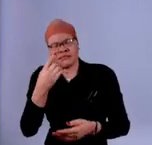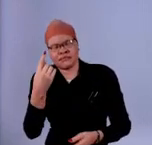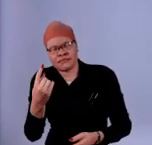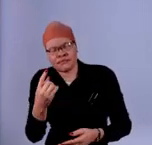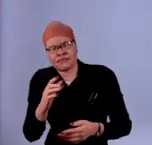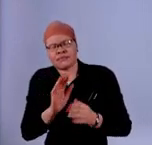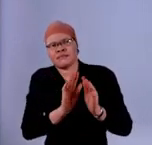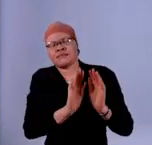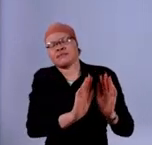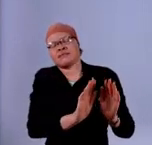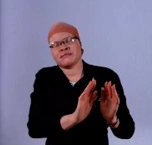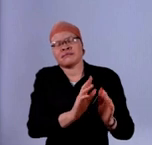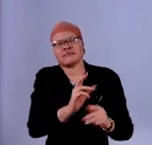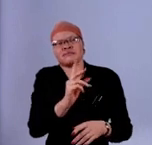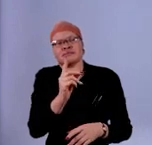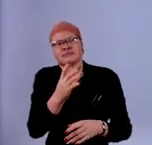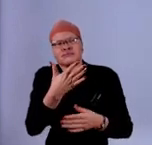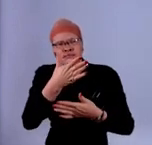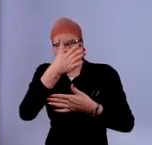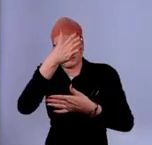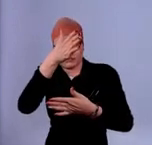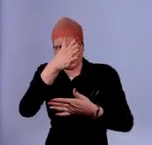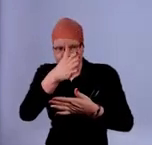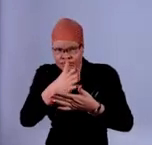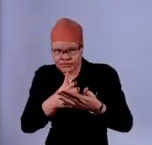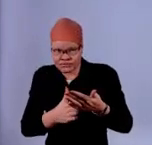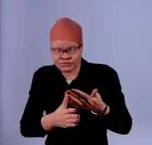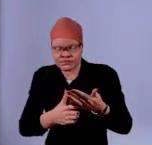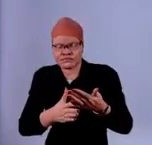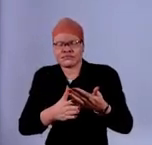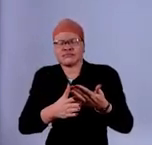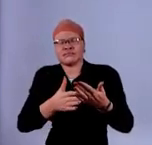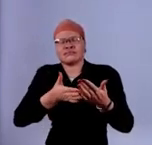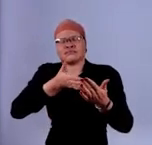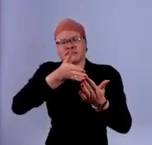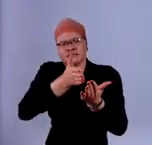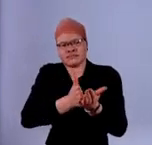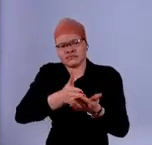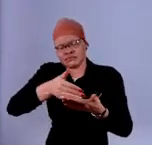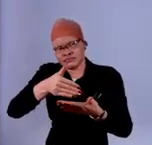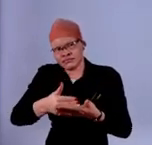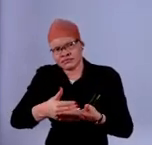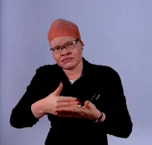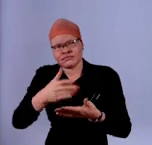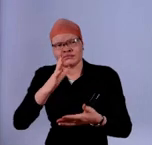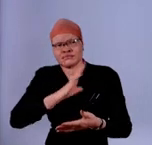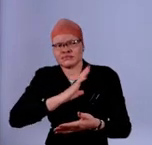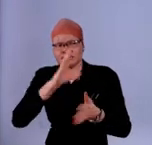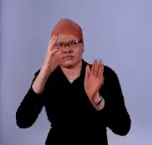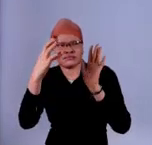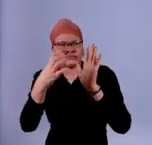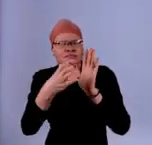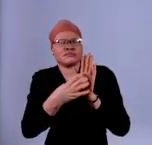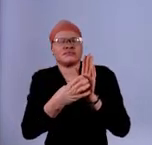ela consumiu tela consumiu a metade do bolo ou um meio Temos esta